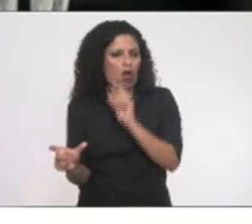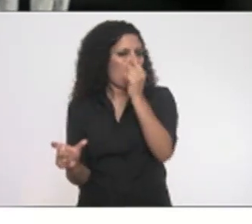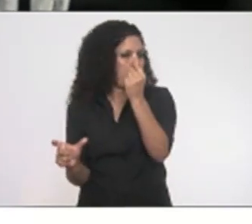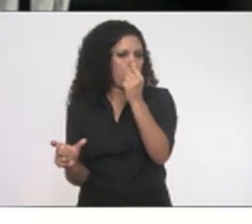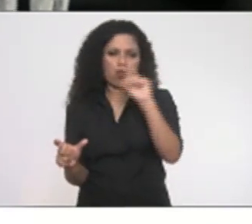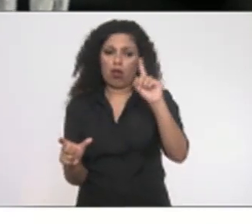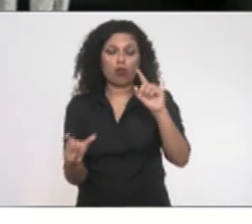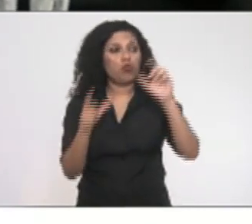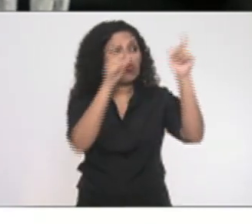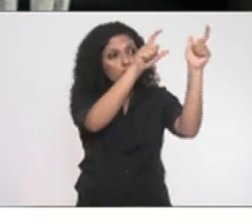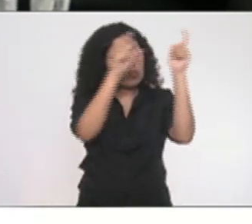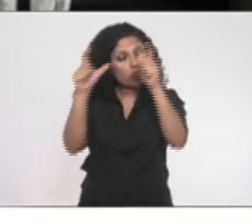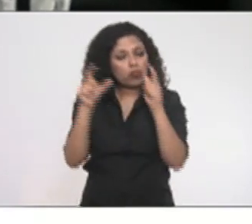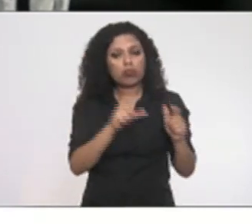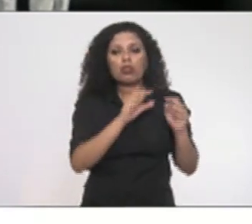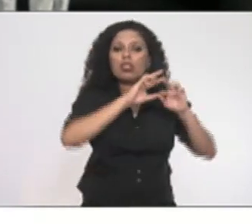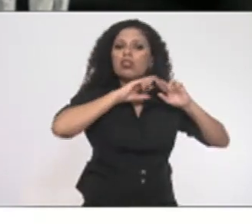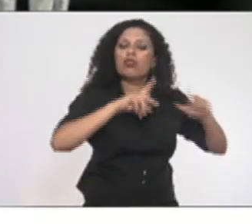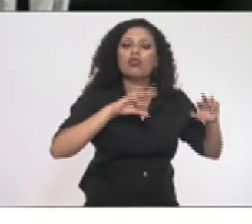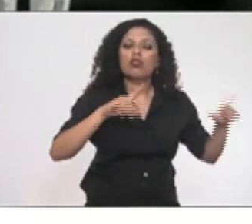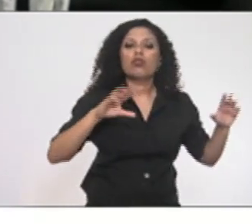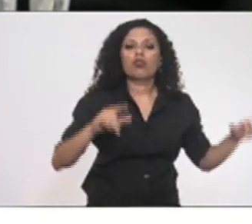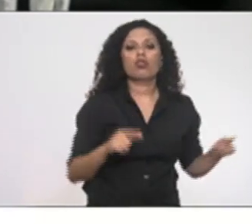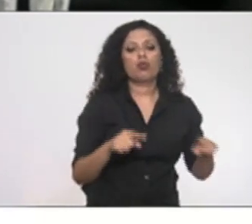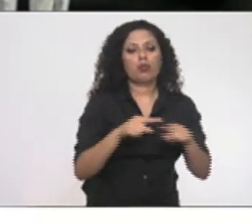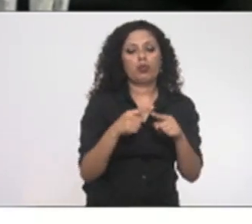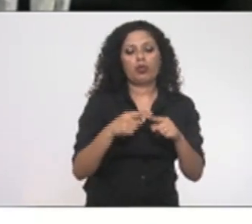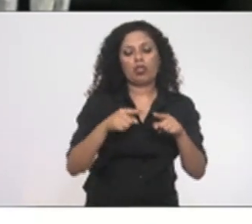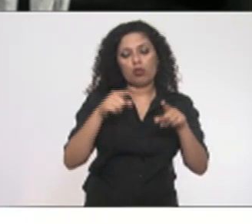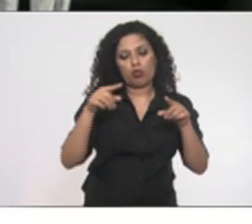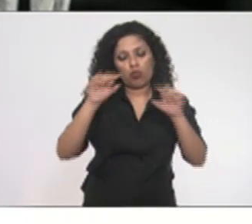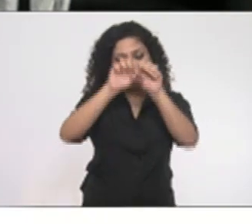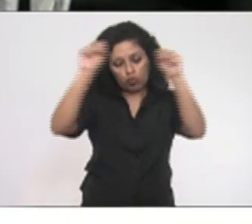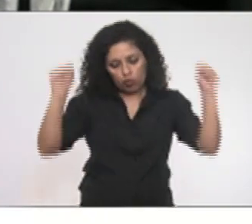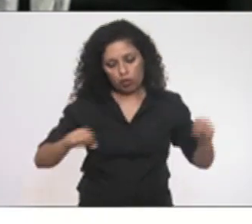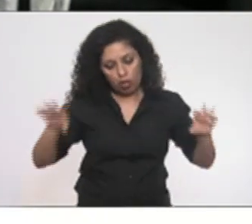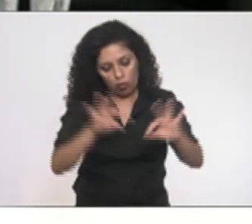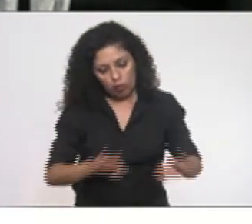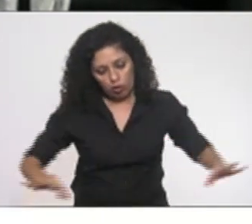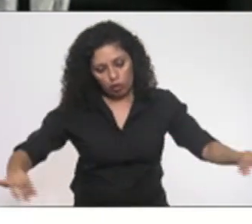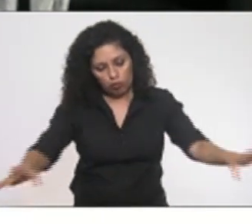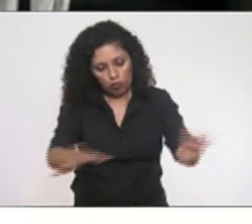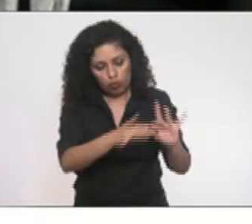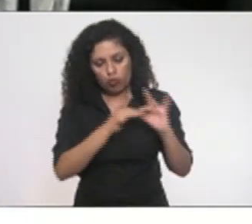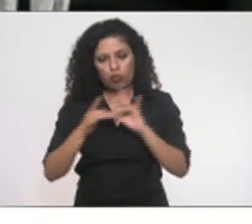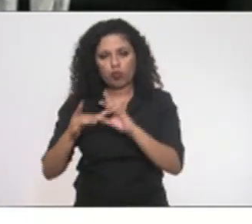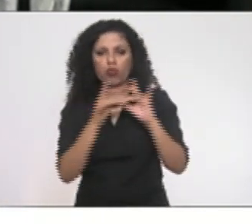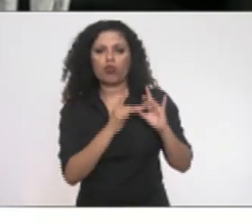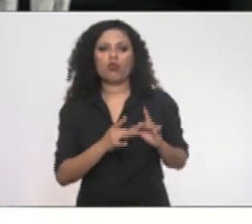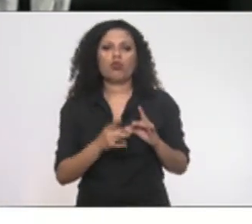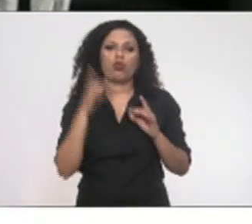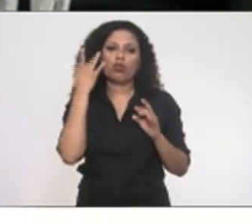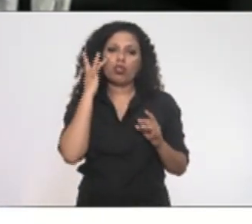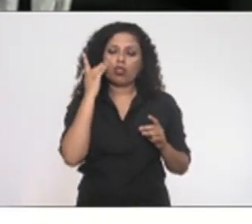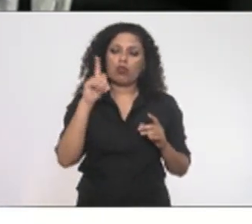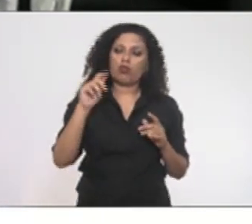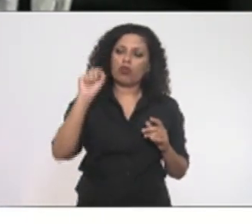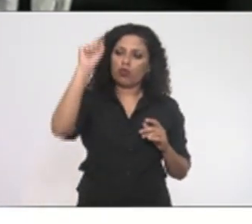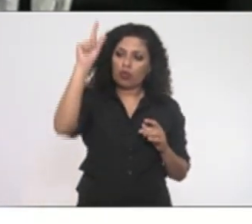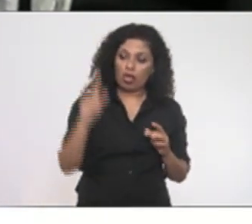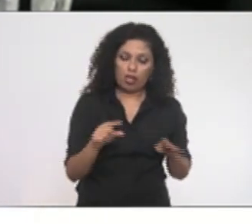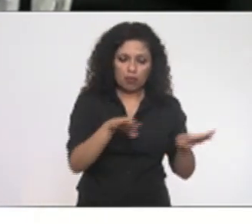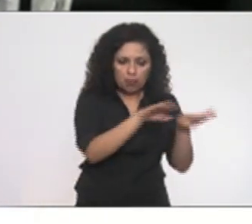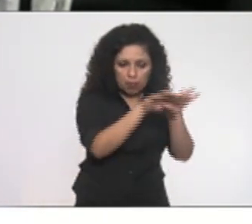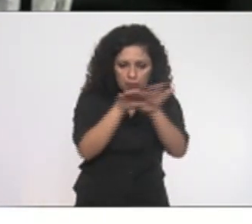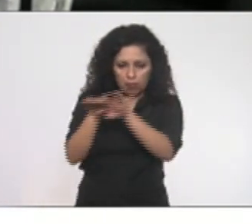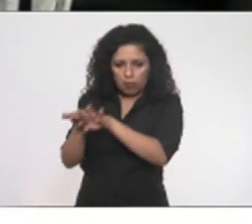também. Os mercados são interconectados e os agentes podem negociar em qualquer ponto da rede. A tendência é que esse preço fique mais uniforme